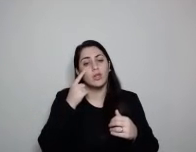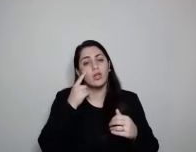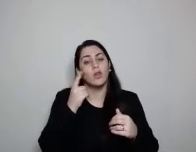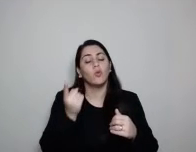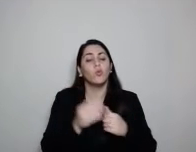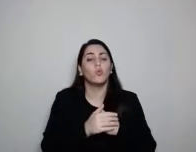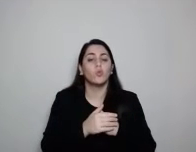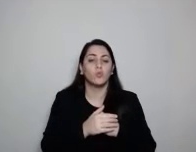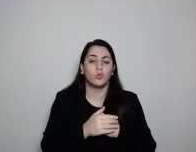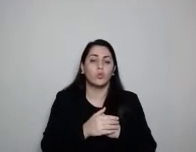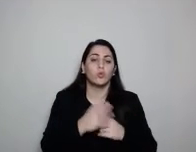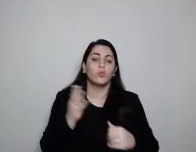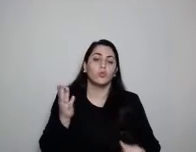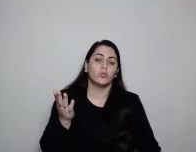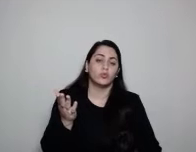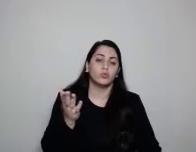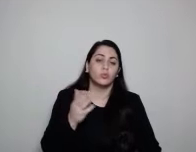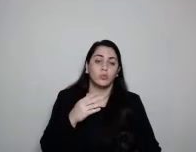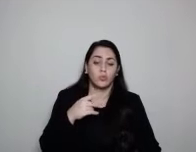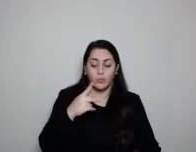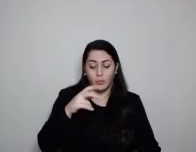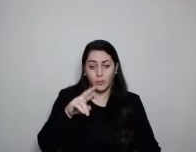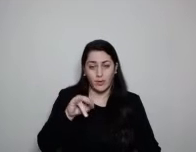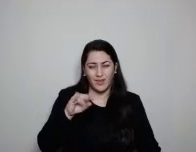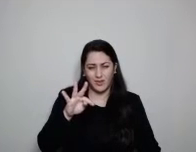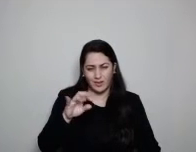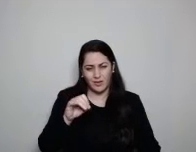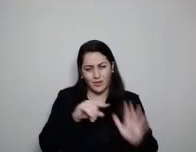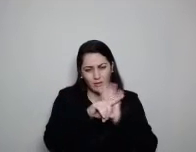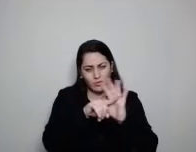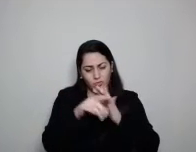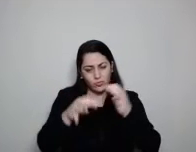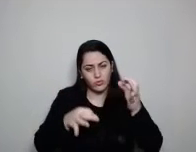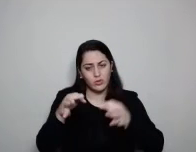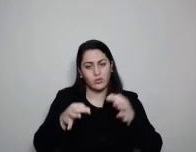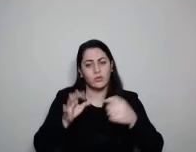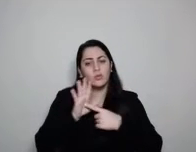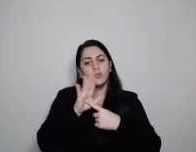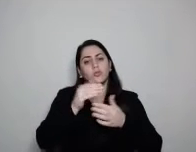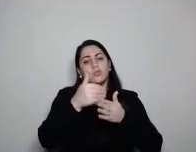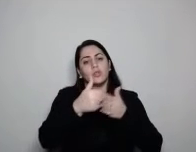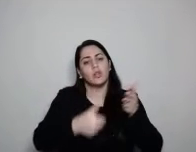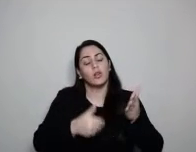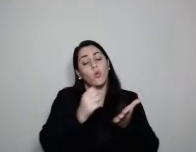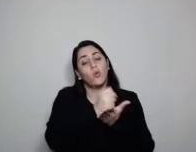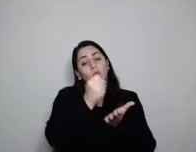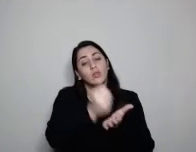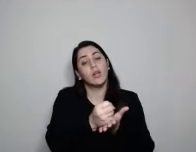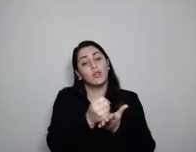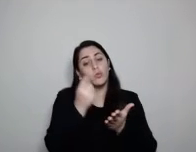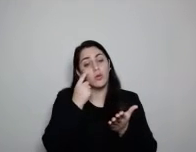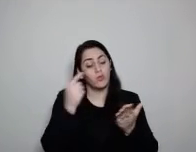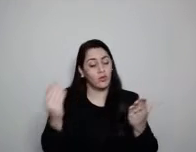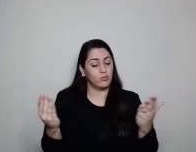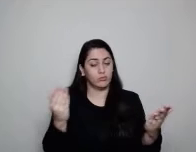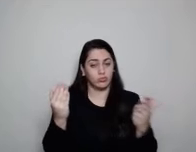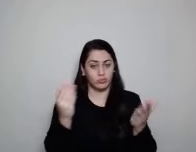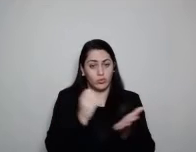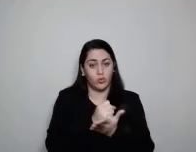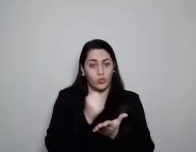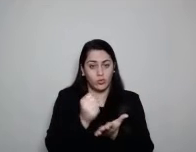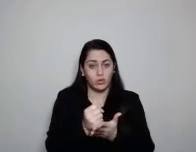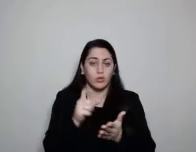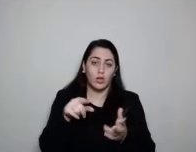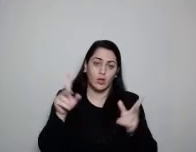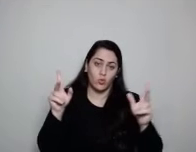cotejo desses contratos para demonstrar se o contrato dela, a autora, era igual ao